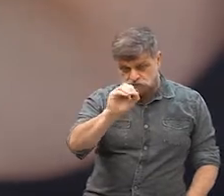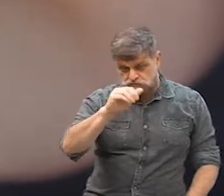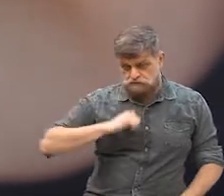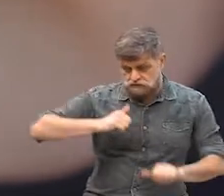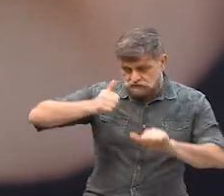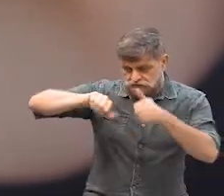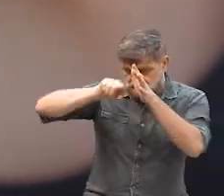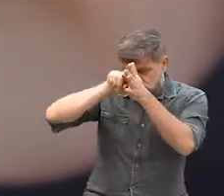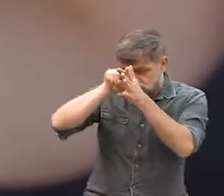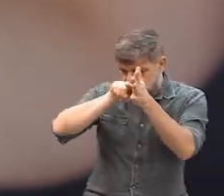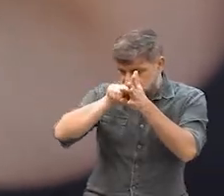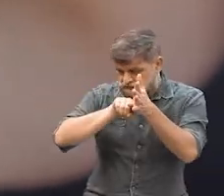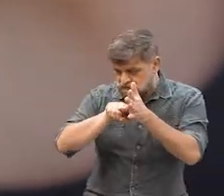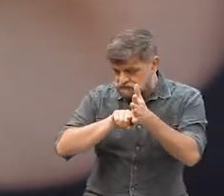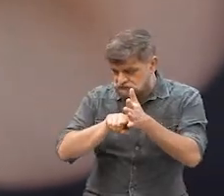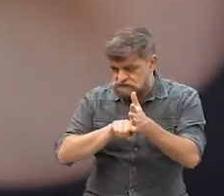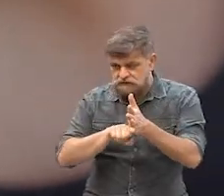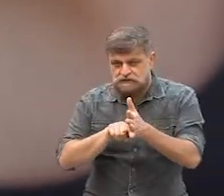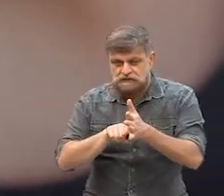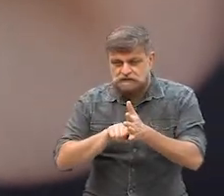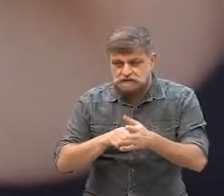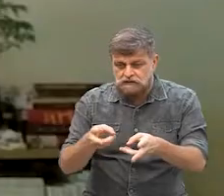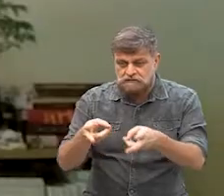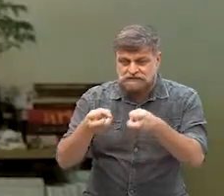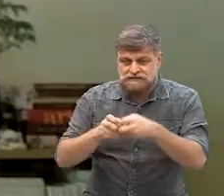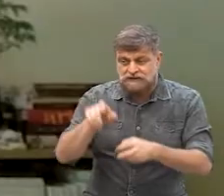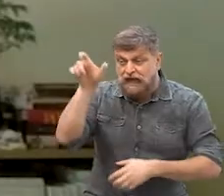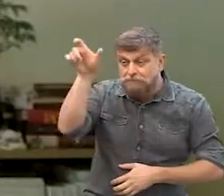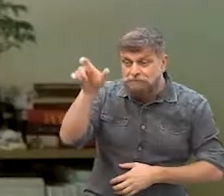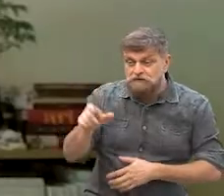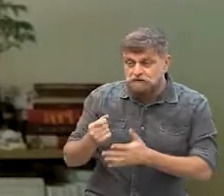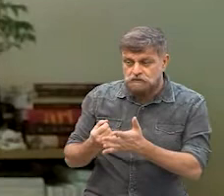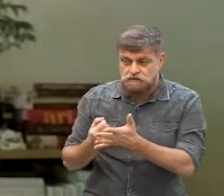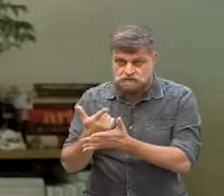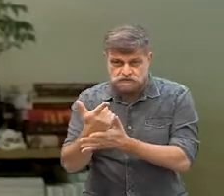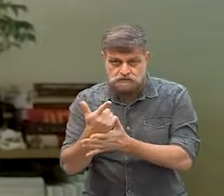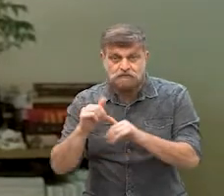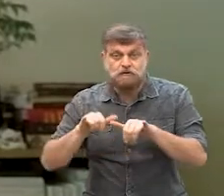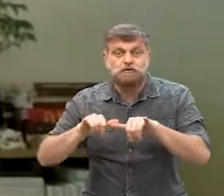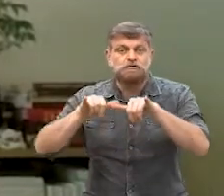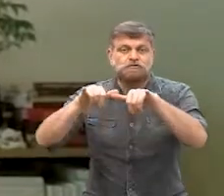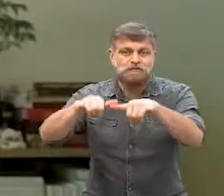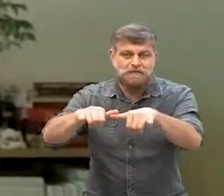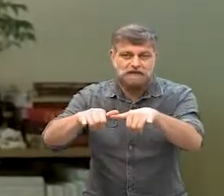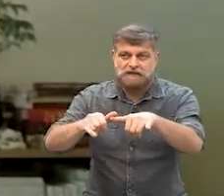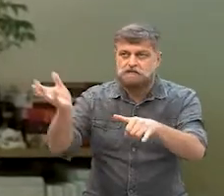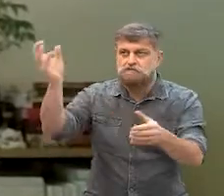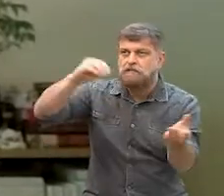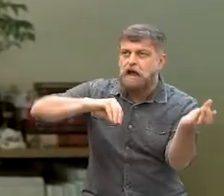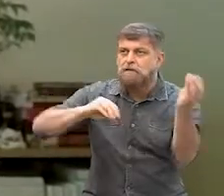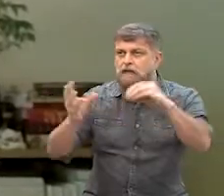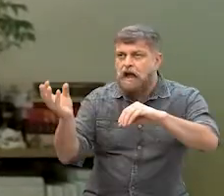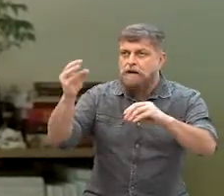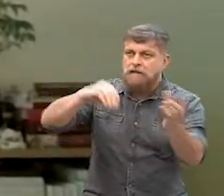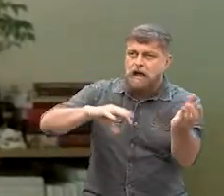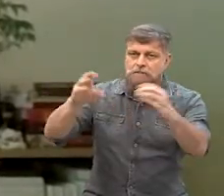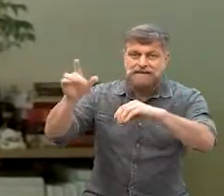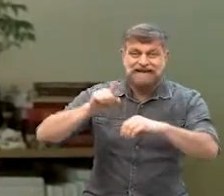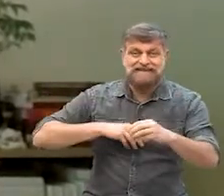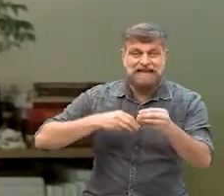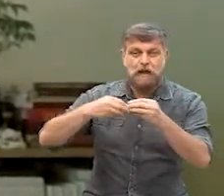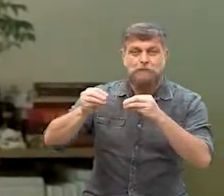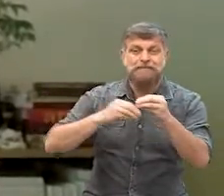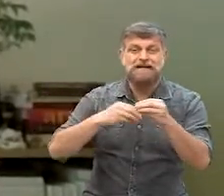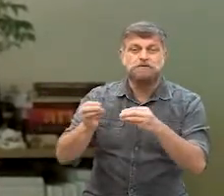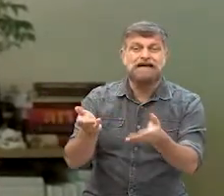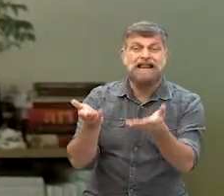geralmente, a maior parte das pesquisas analisa ele no consumidor dentro do supermercado, porque é onde a gente tem o plástico mais